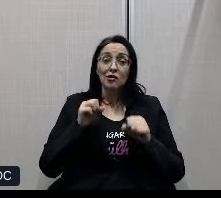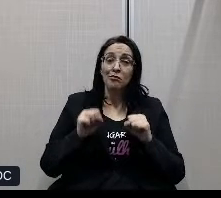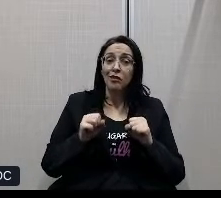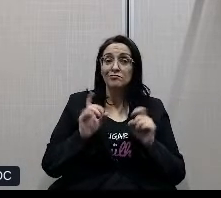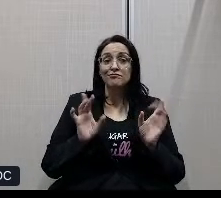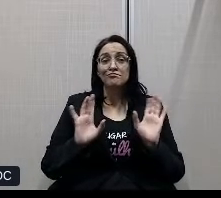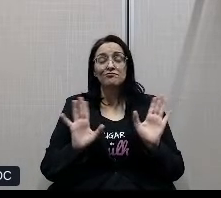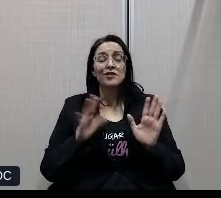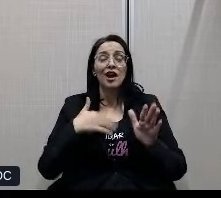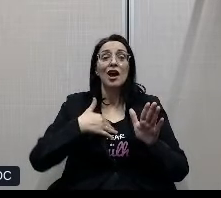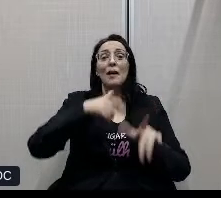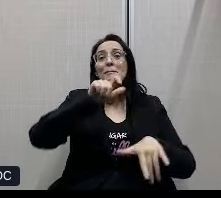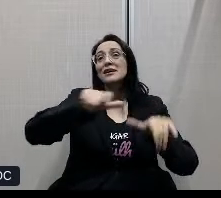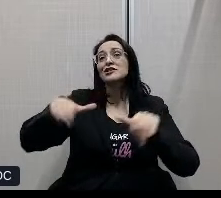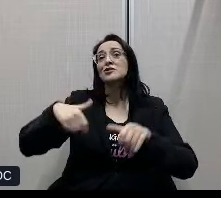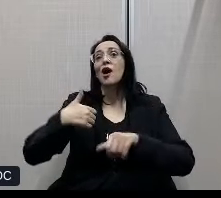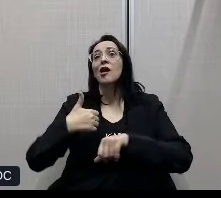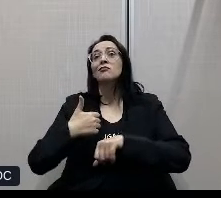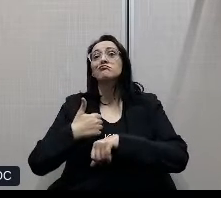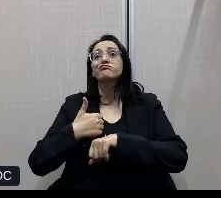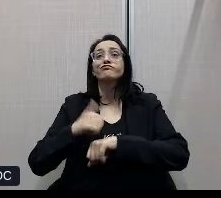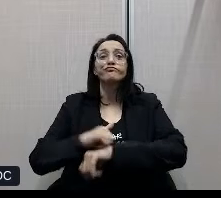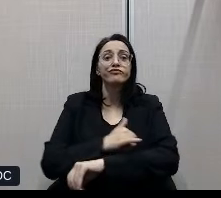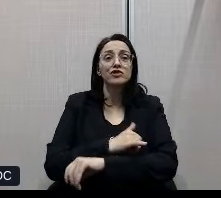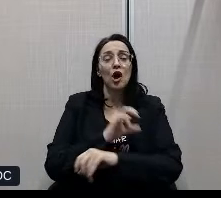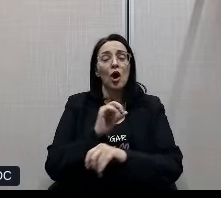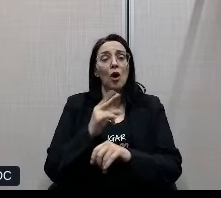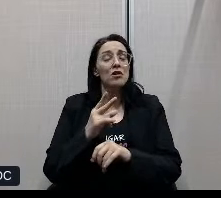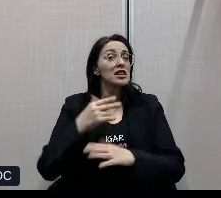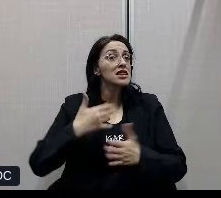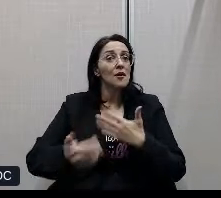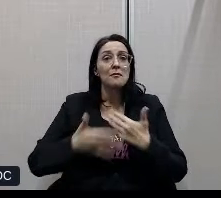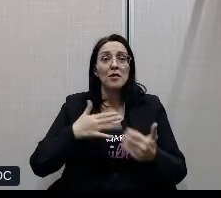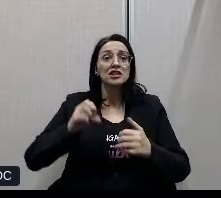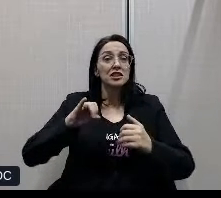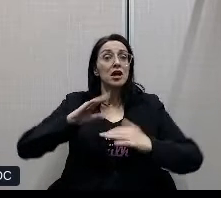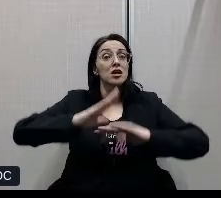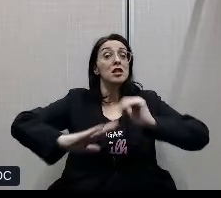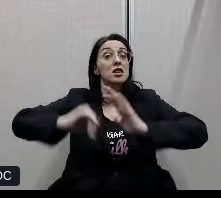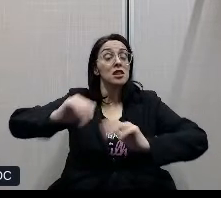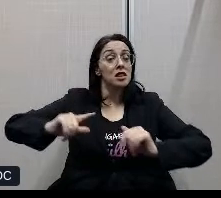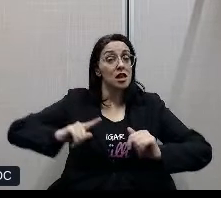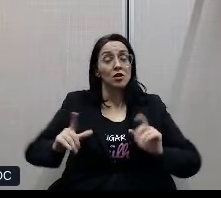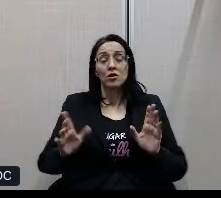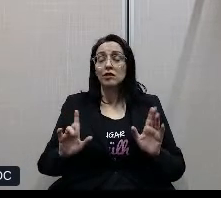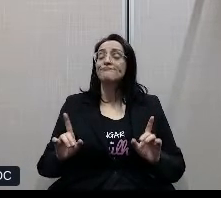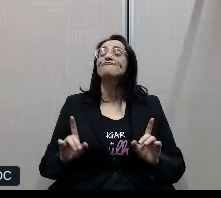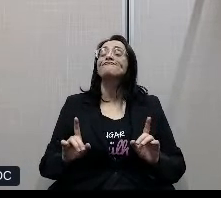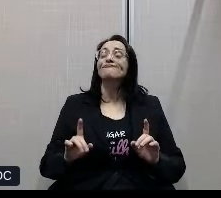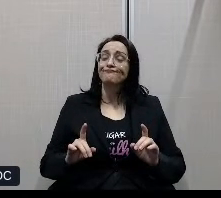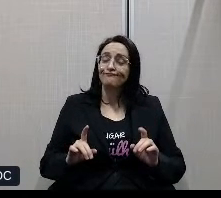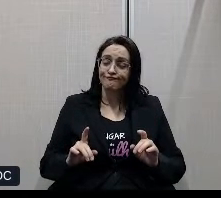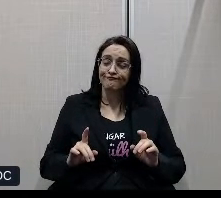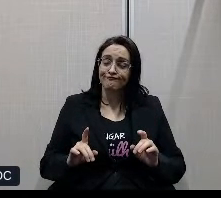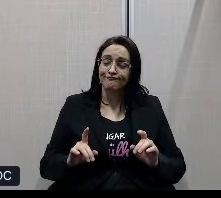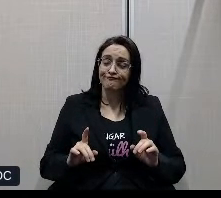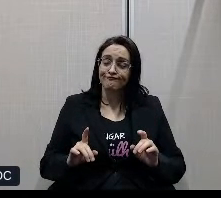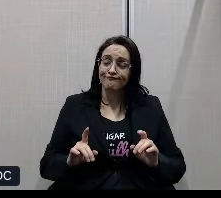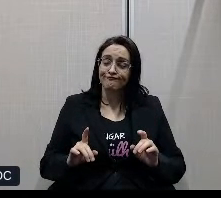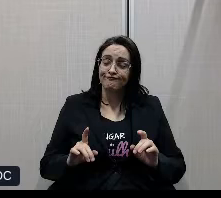de candidatos gordos independente da sua aptidão para o cargo, conforme mostra aquela pesquisa da Cato que a gente